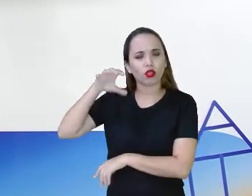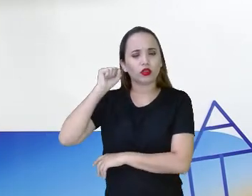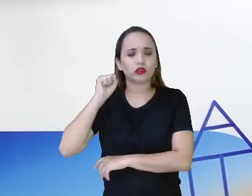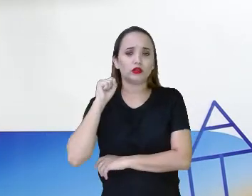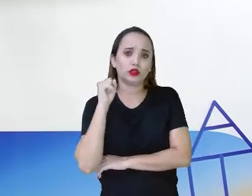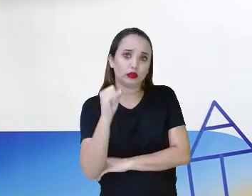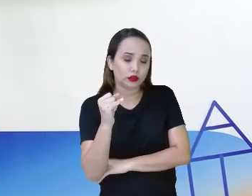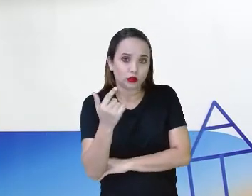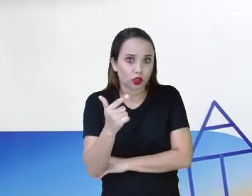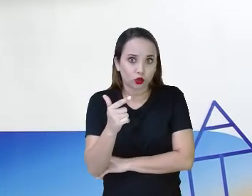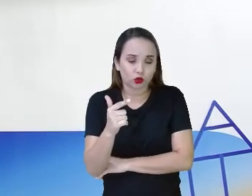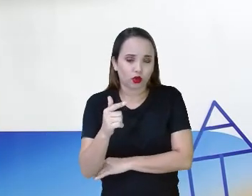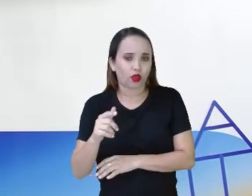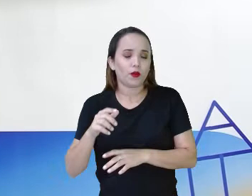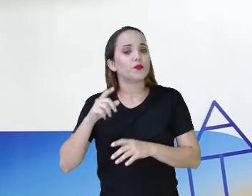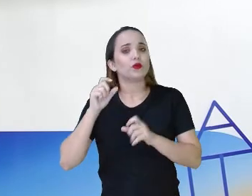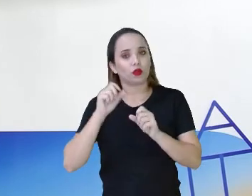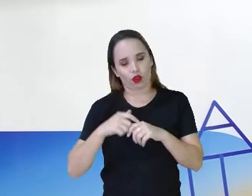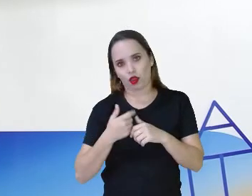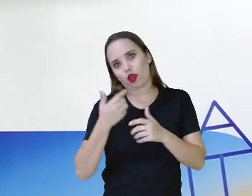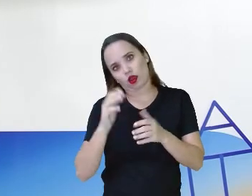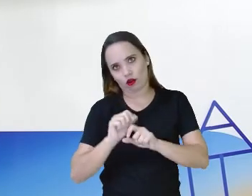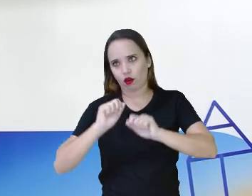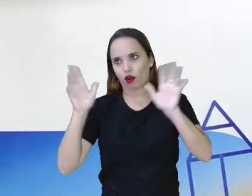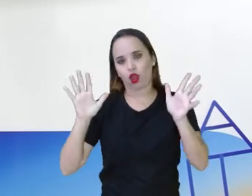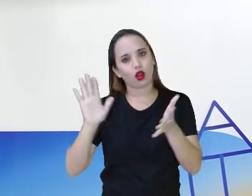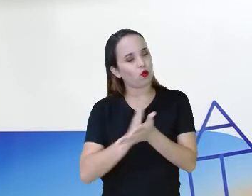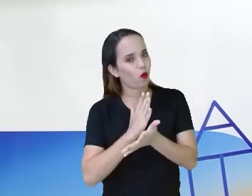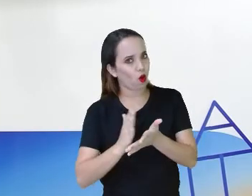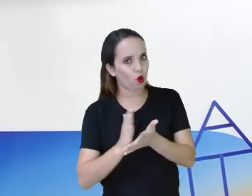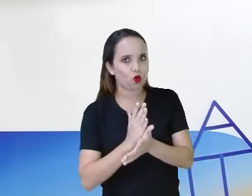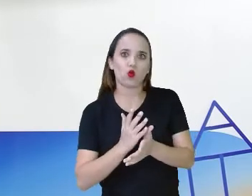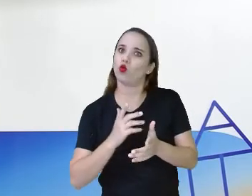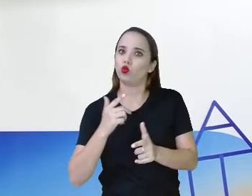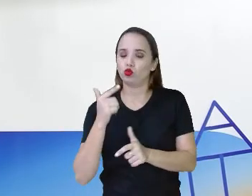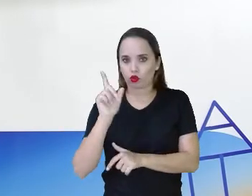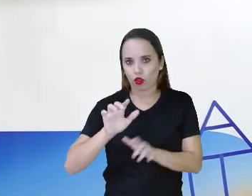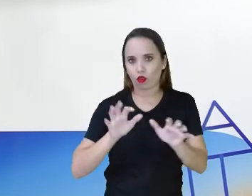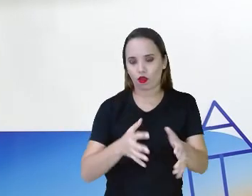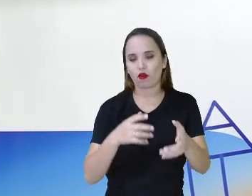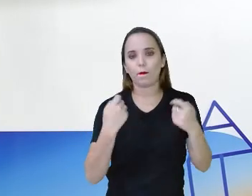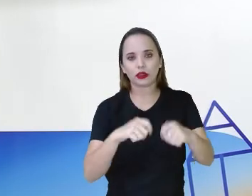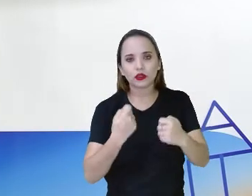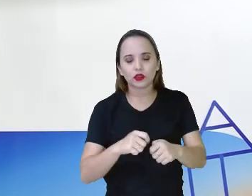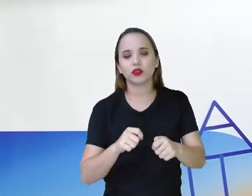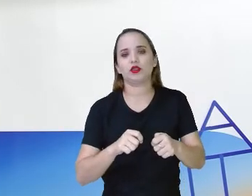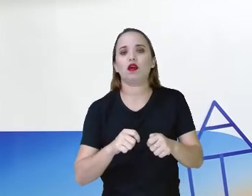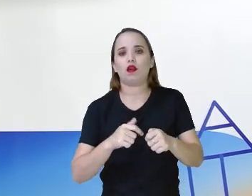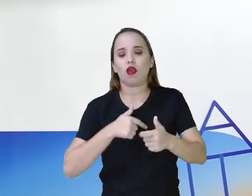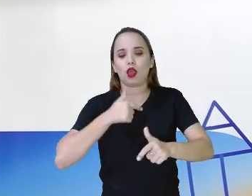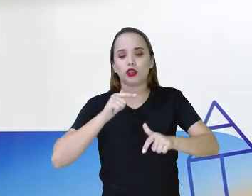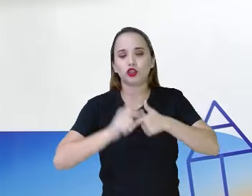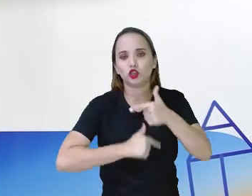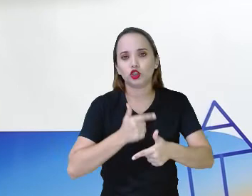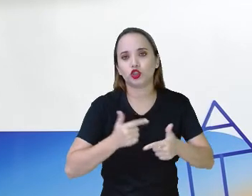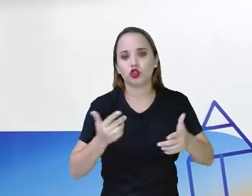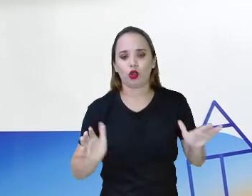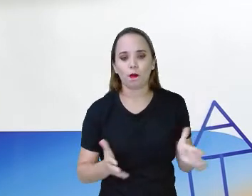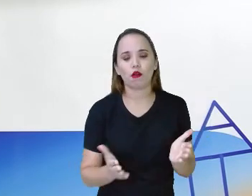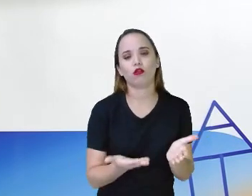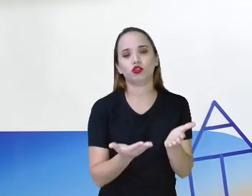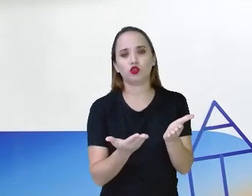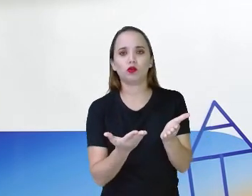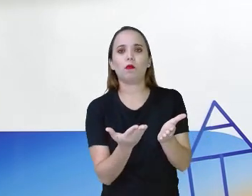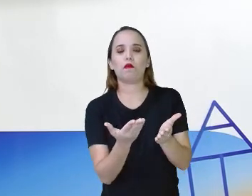do AE, e aí não é para todos, claro que não, o professor do AE vai trabalhar essa área que está